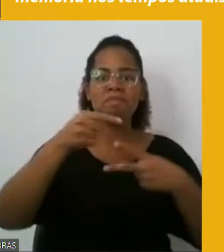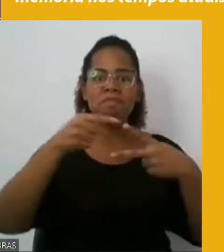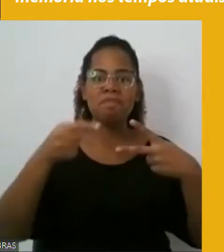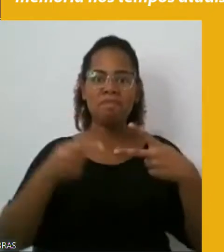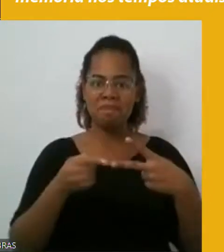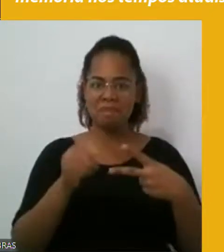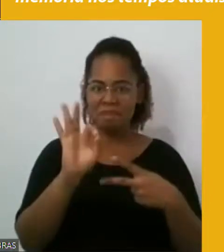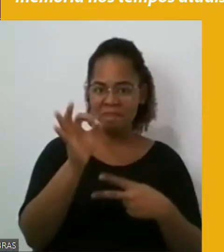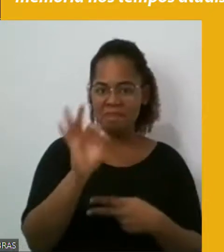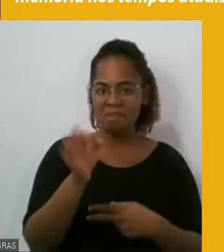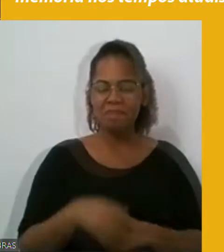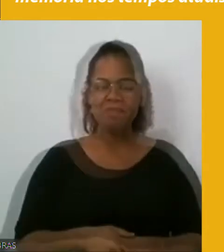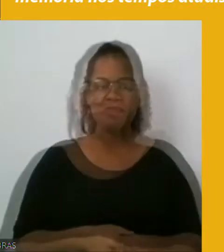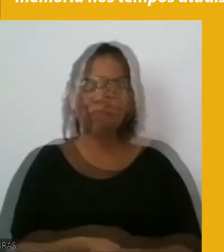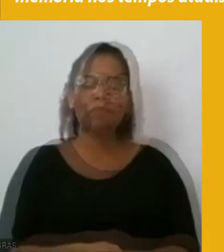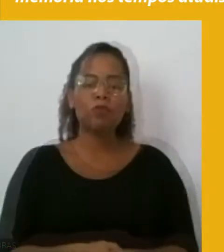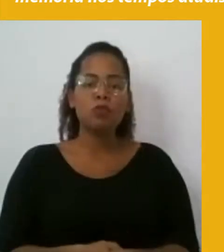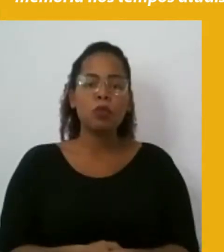nós.